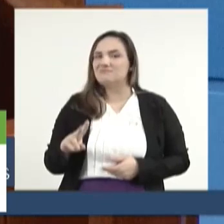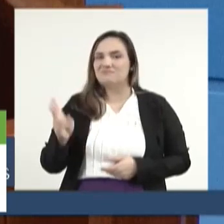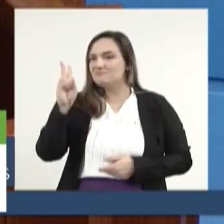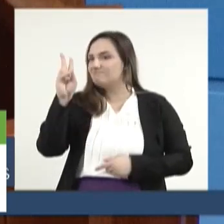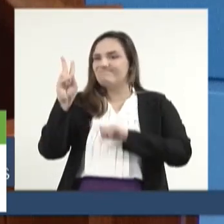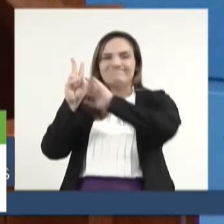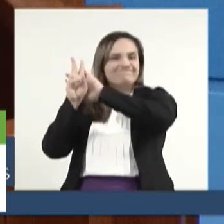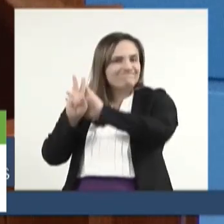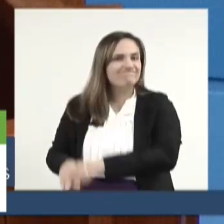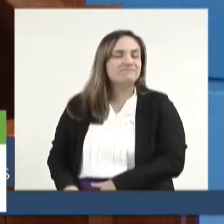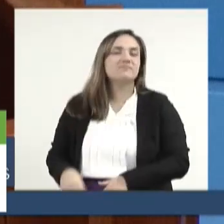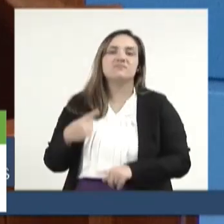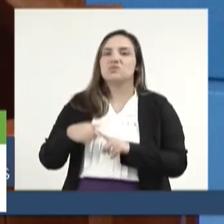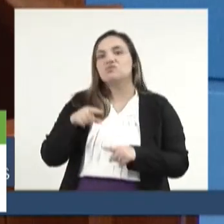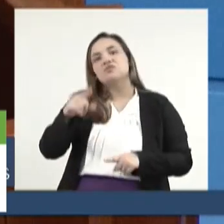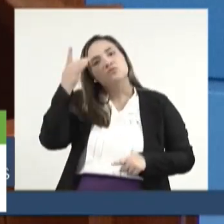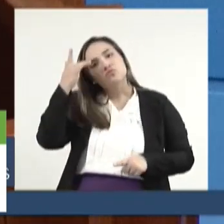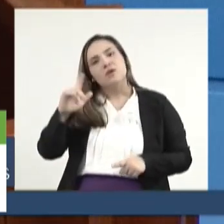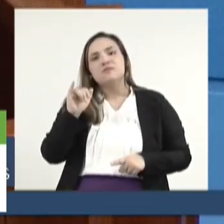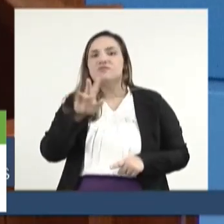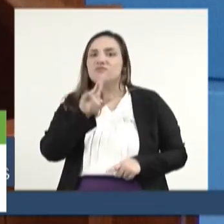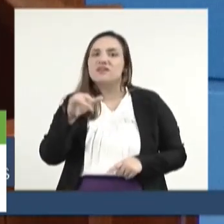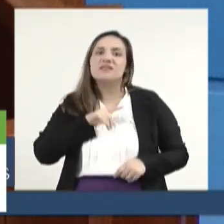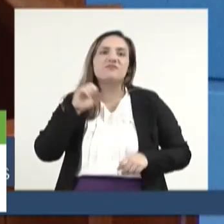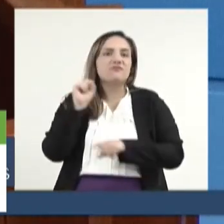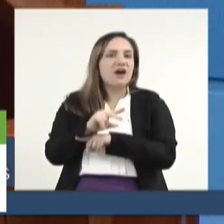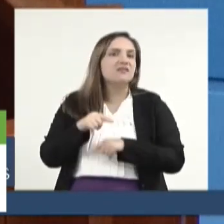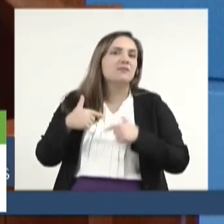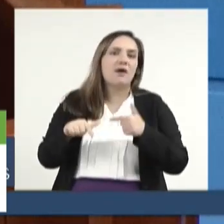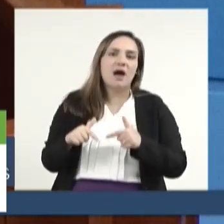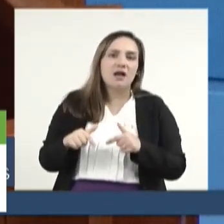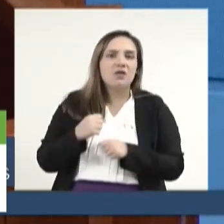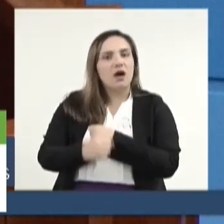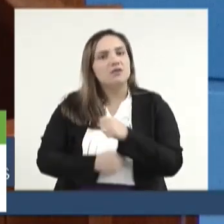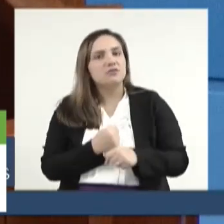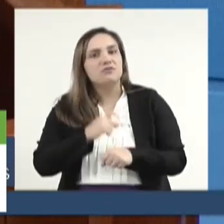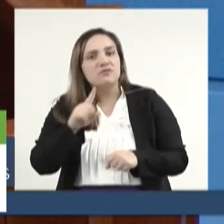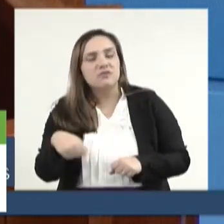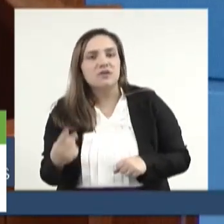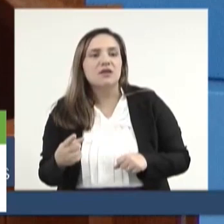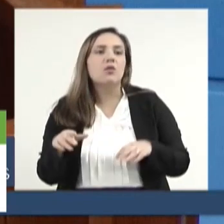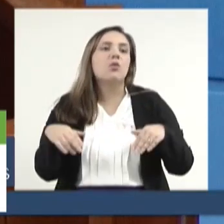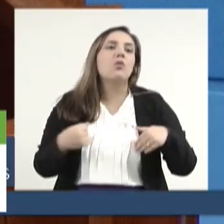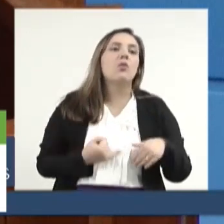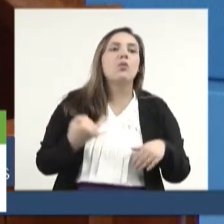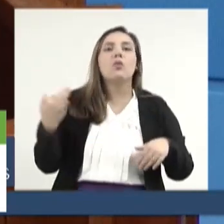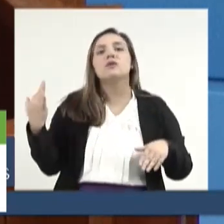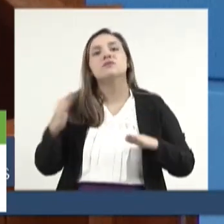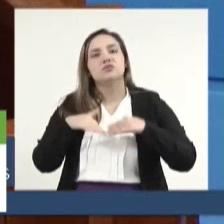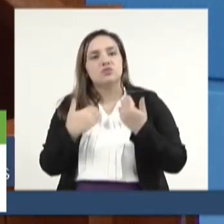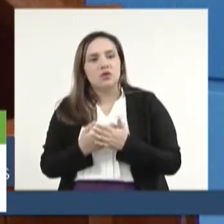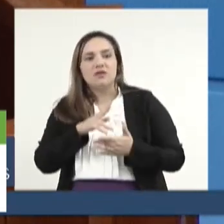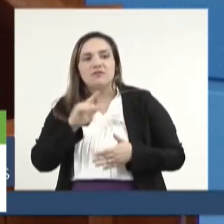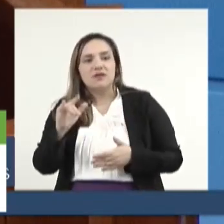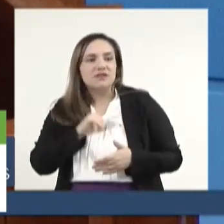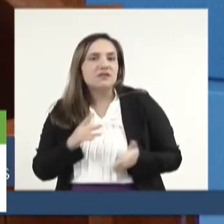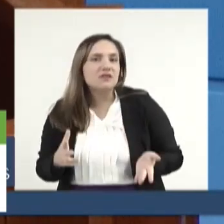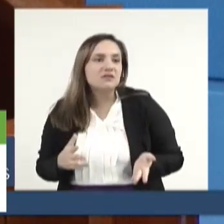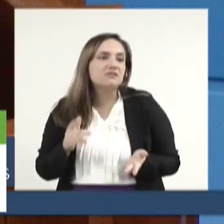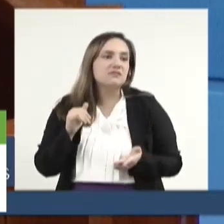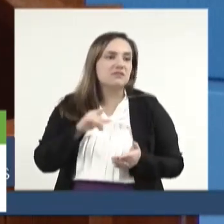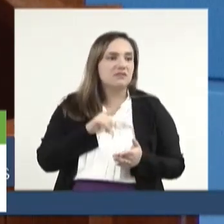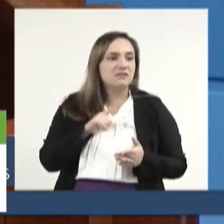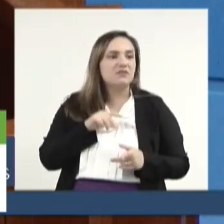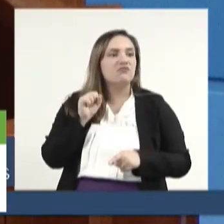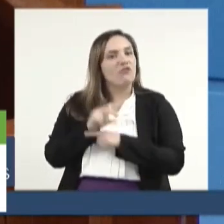desvalorização, porque nunca se sabe se vai ter emprego no próximo ano, quantas escolas vão ter, se vão conseguir ter uma